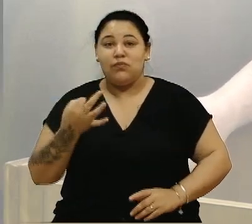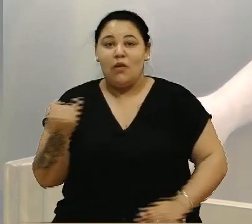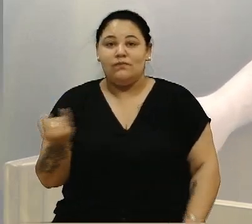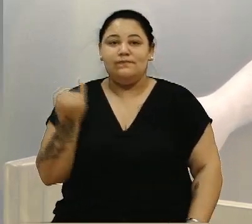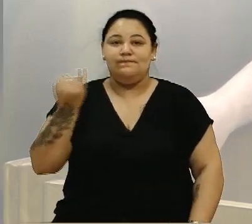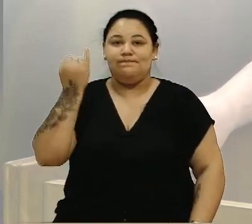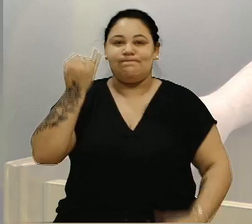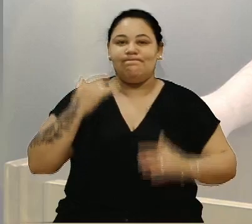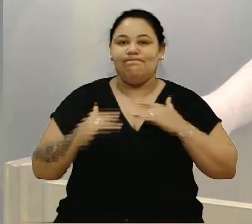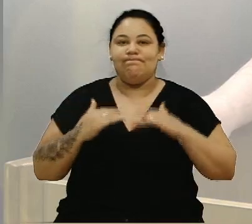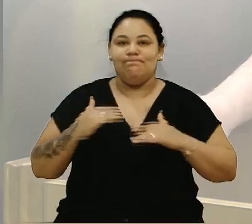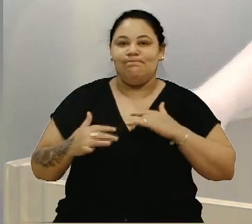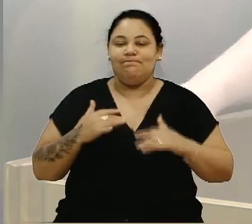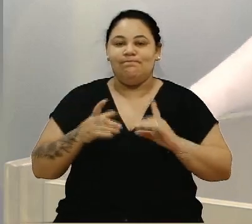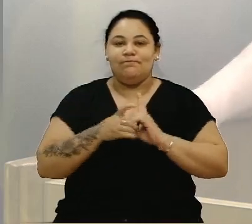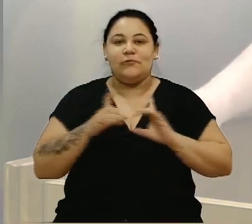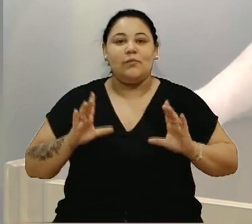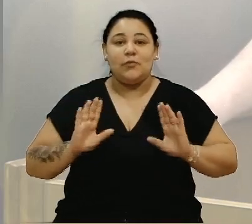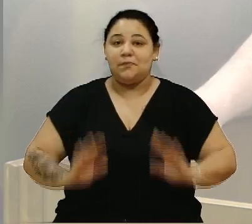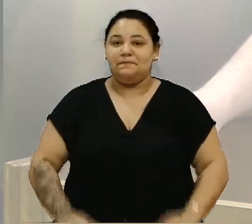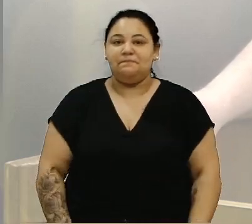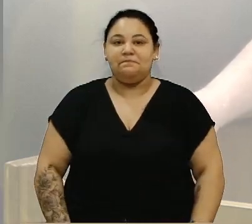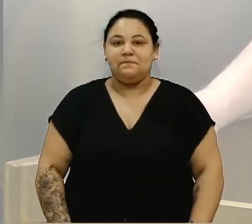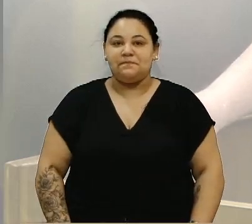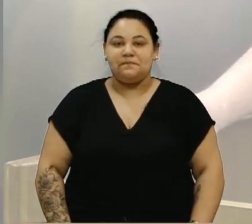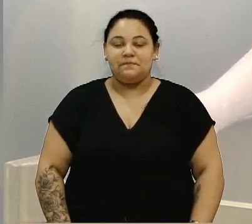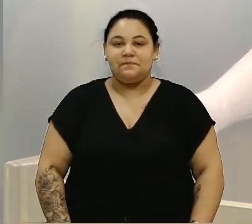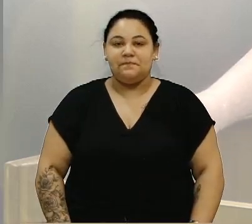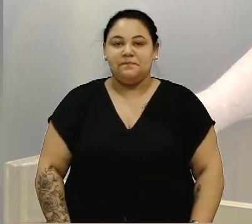desse movimento democraticamente.